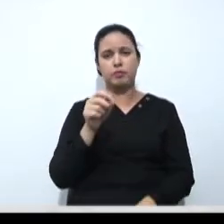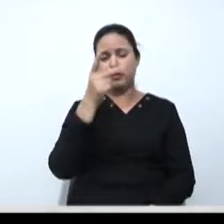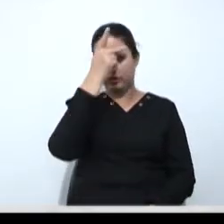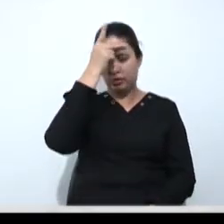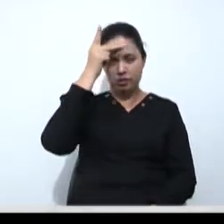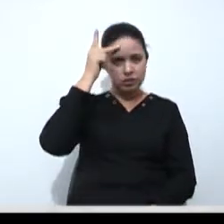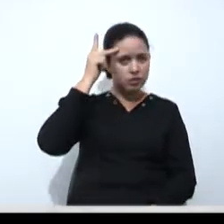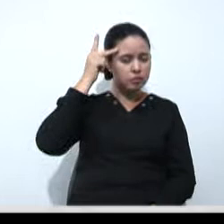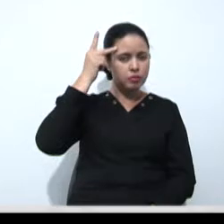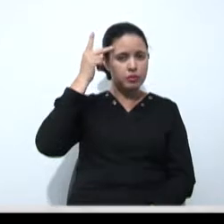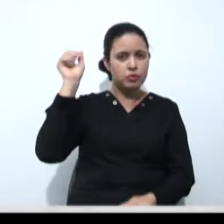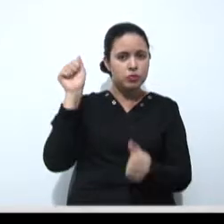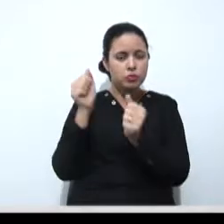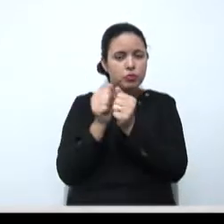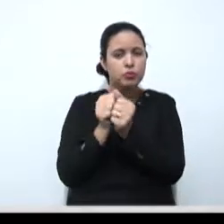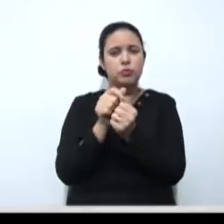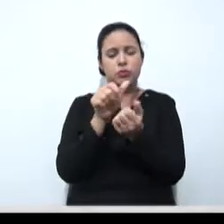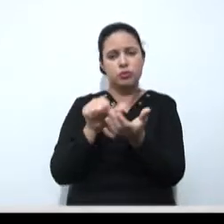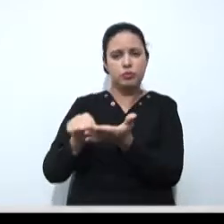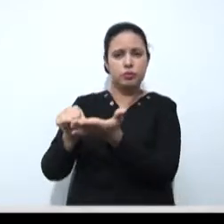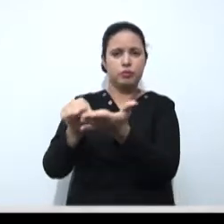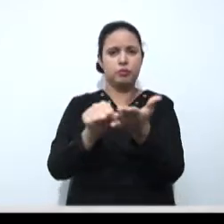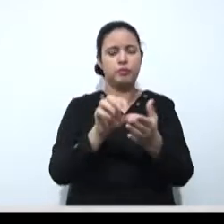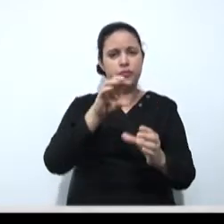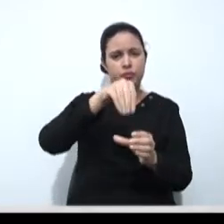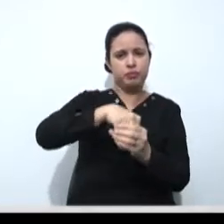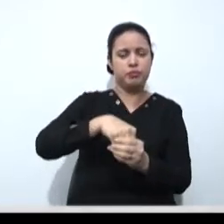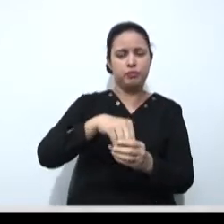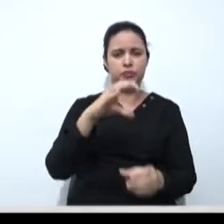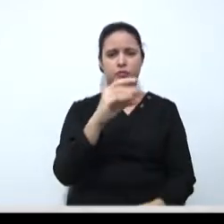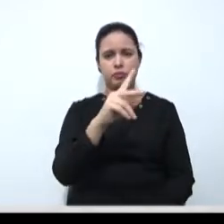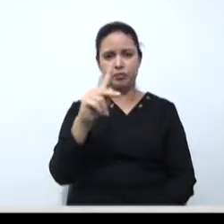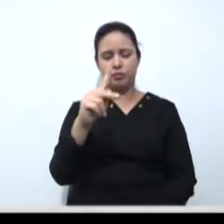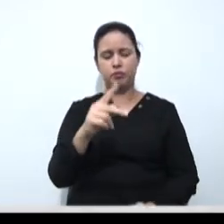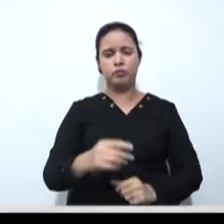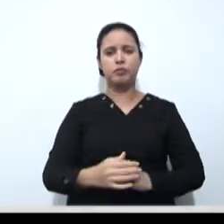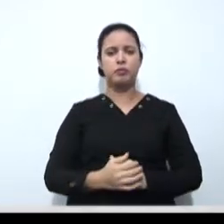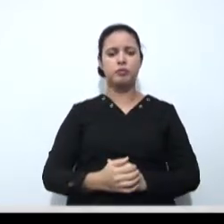pessoas que são cooperadas com você dentro da cooperativa.